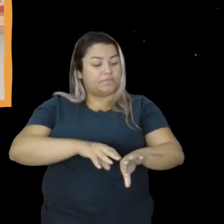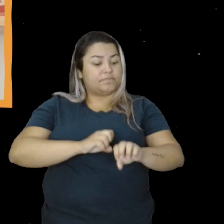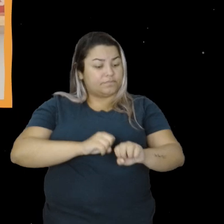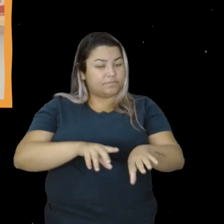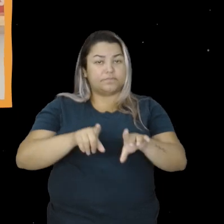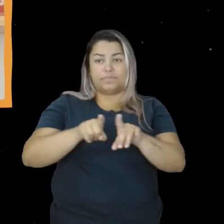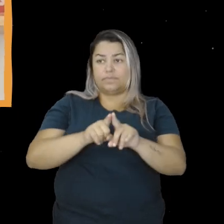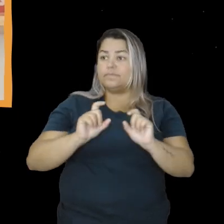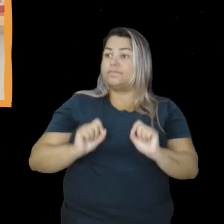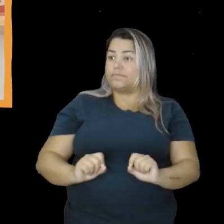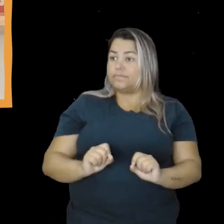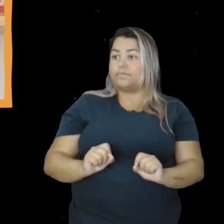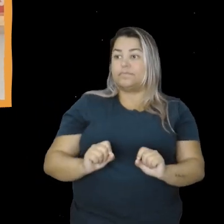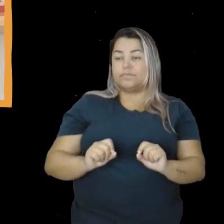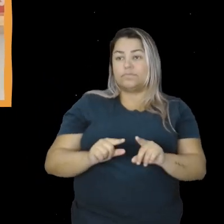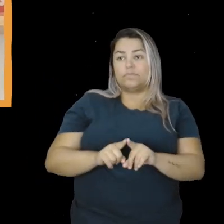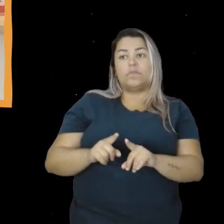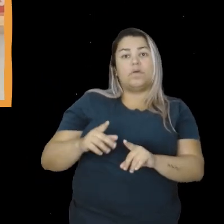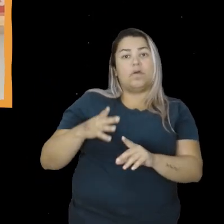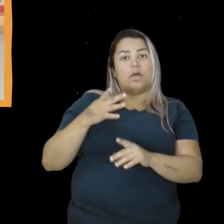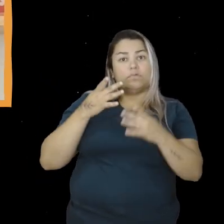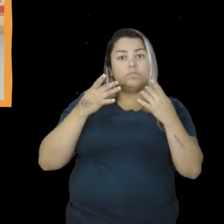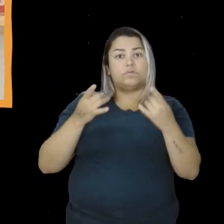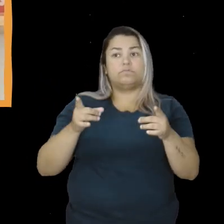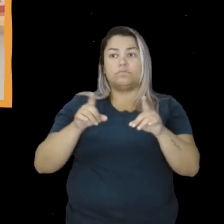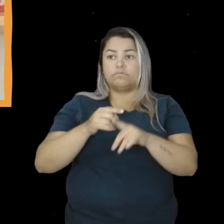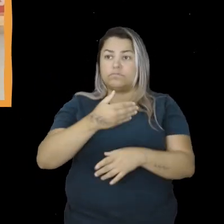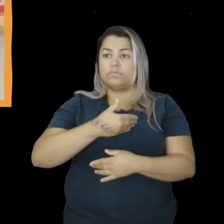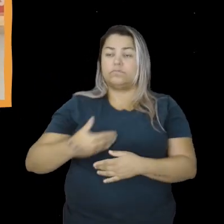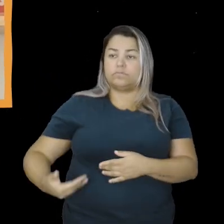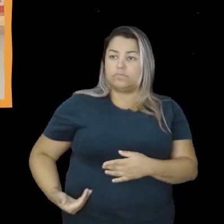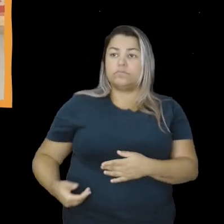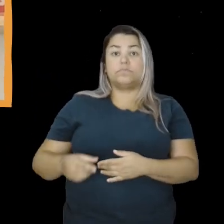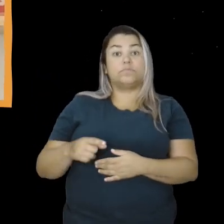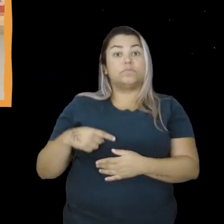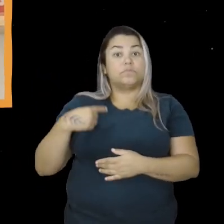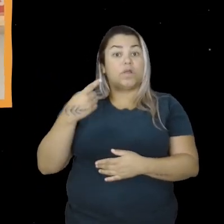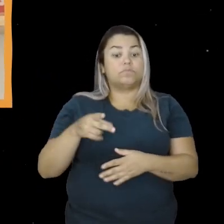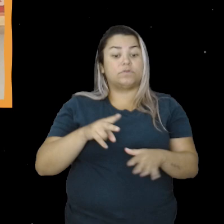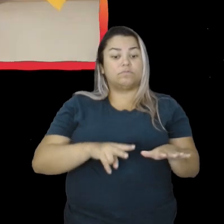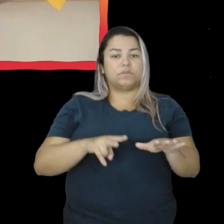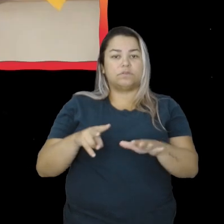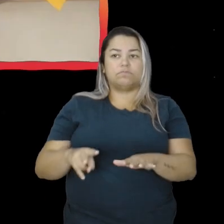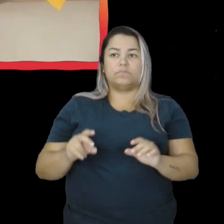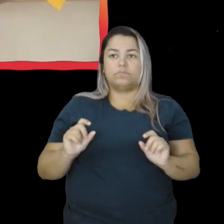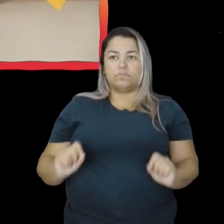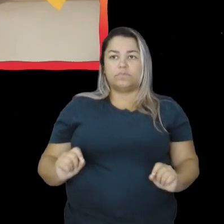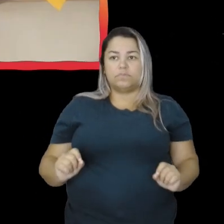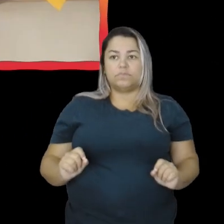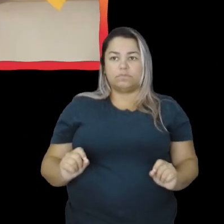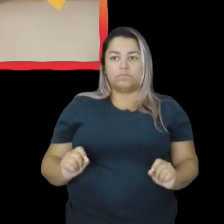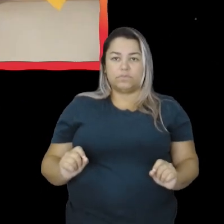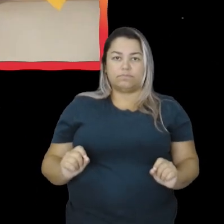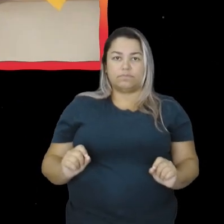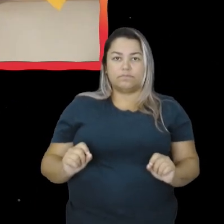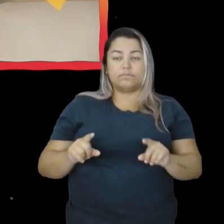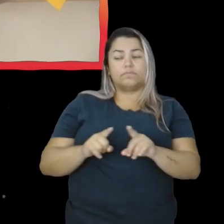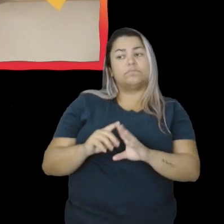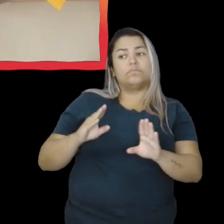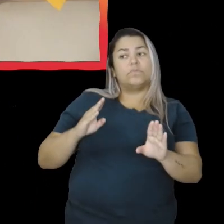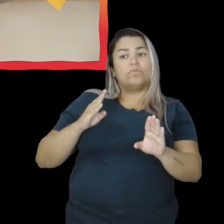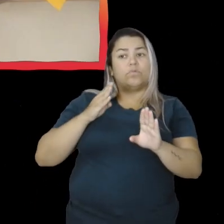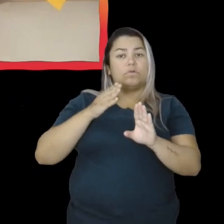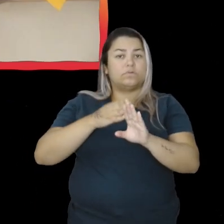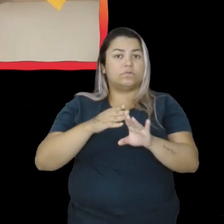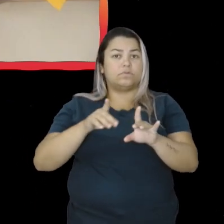uma audiência pública, eu acho que na próxima semana, nas próximas semanas, que vai concretizar isso. E ele justamente é o foco da